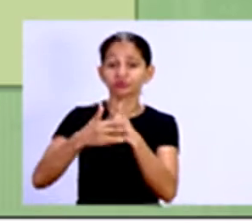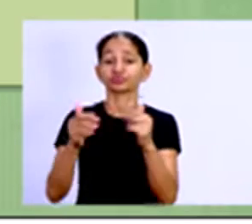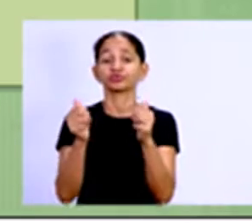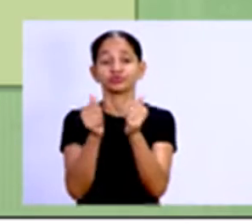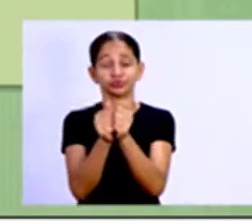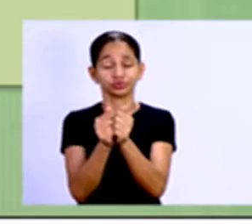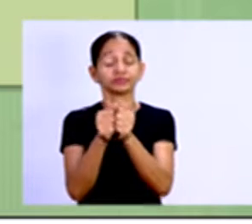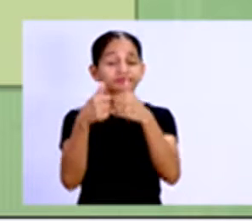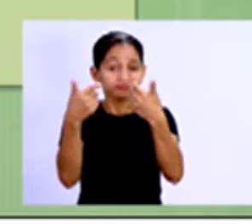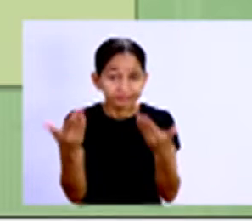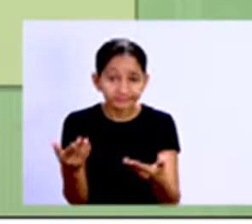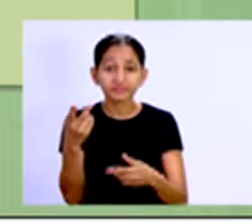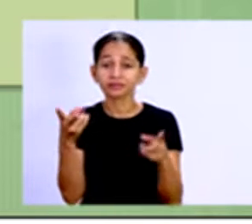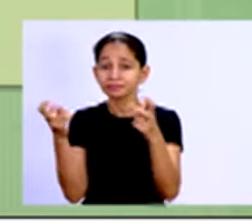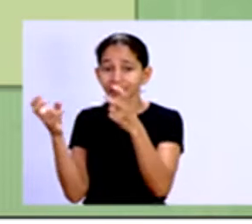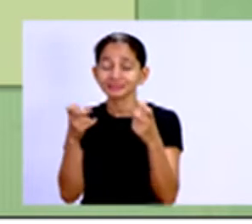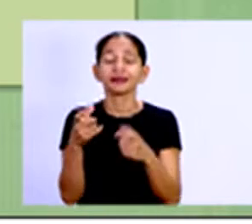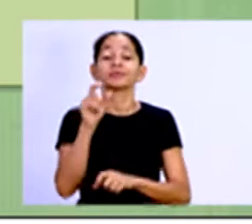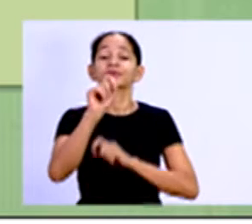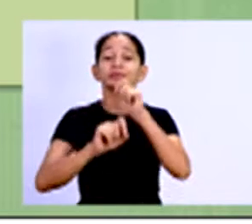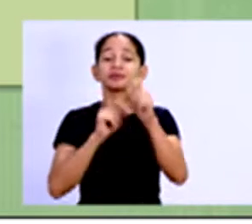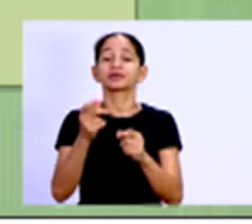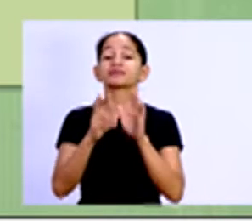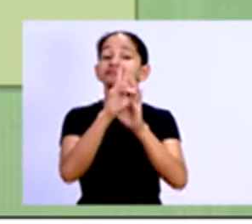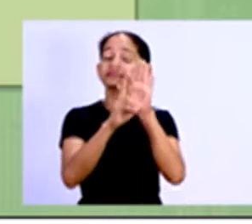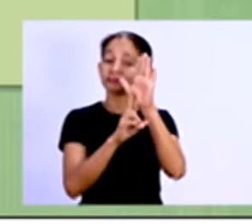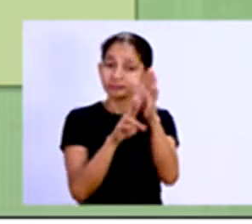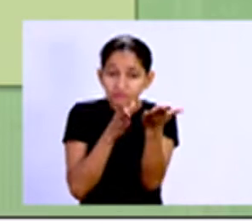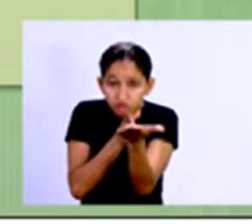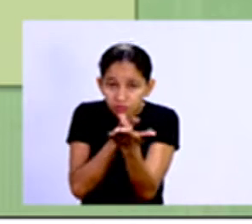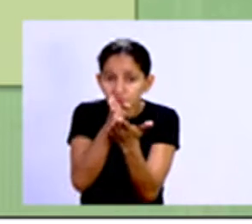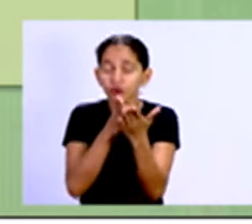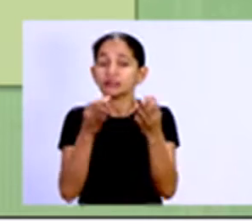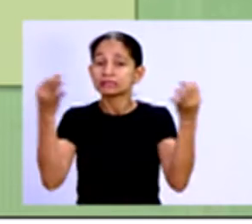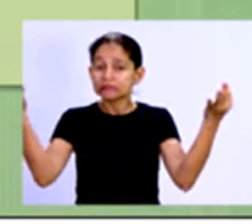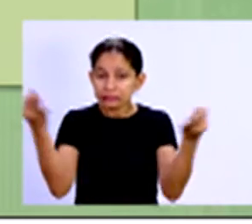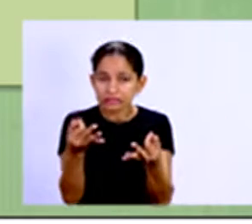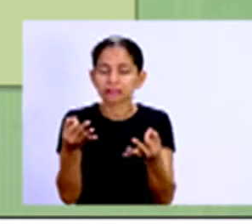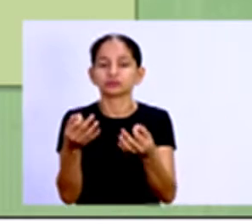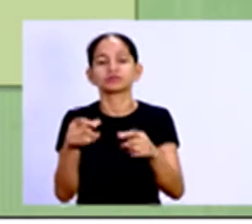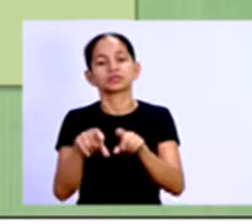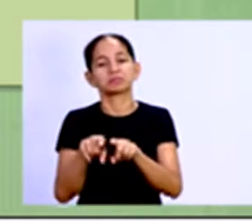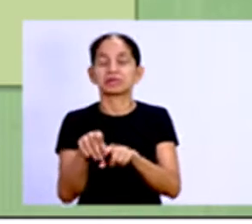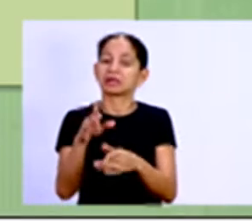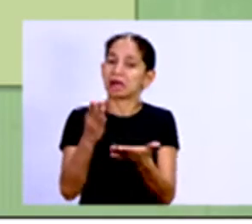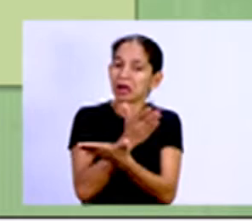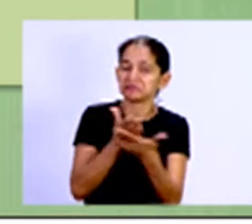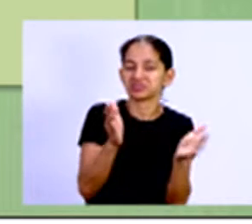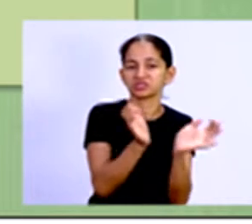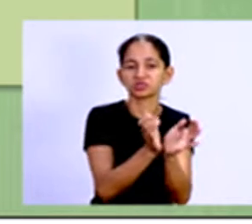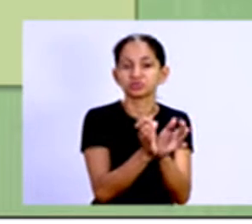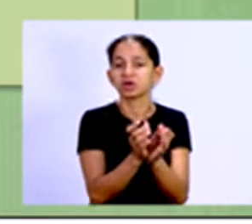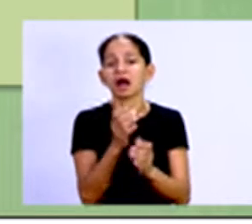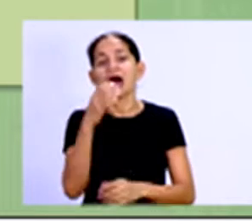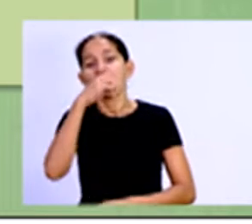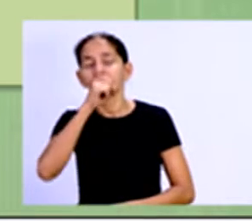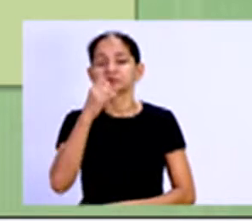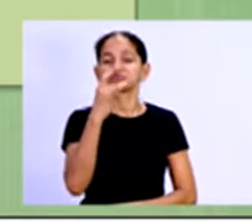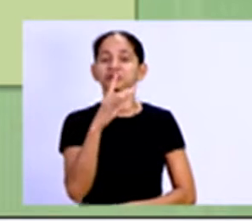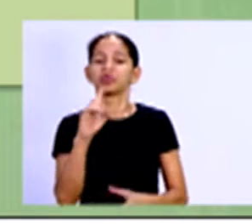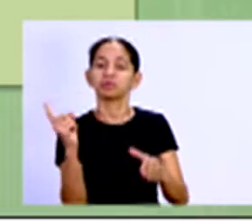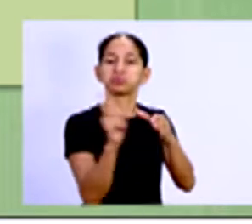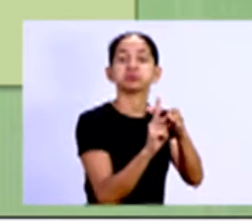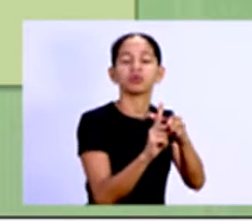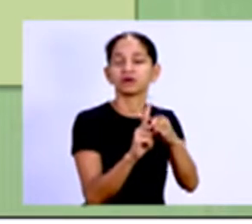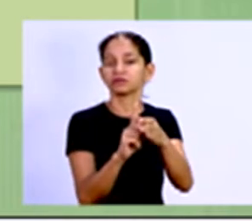interações, sempre a gente tem normas e mandamentos sendo estabelecidos. Afinal, fazer parte de qualquer grupo social não ocorre